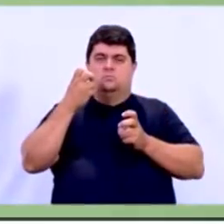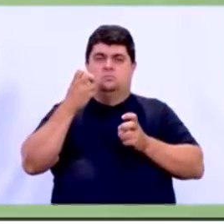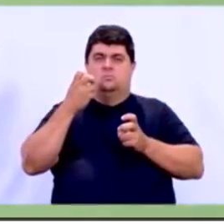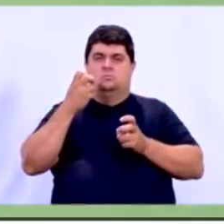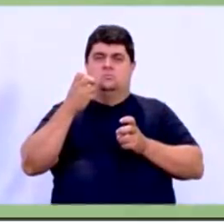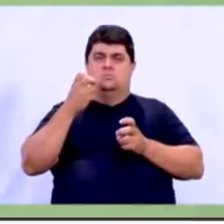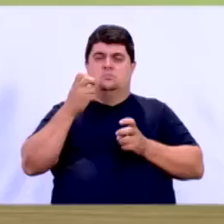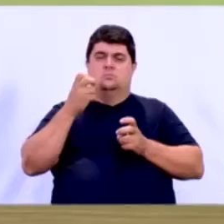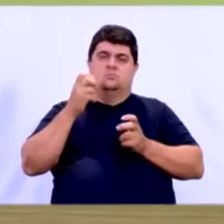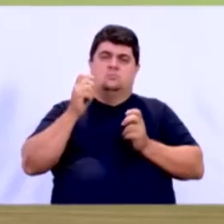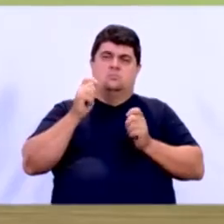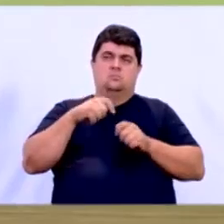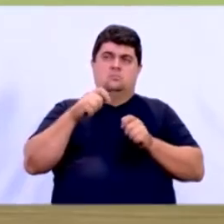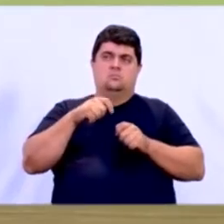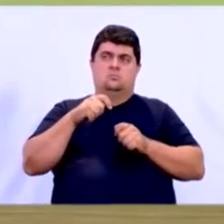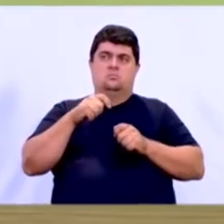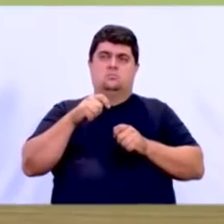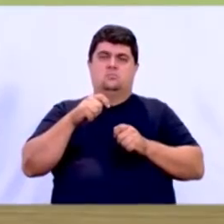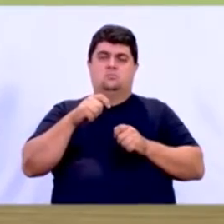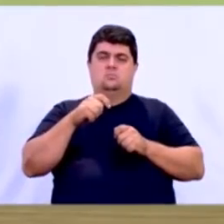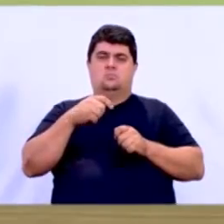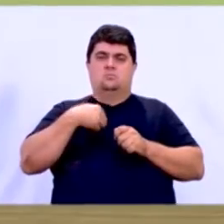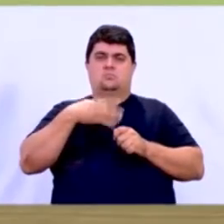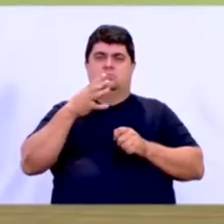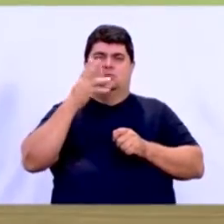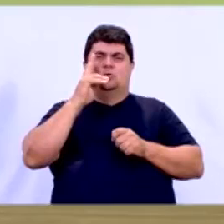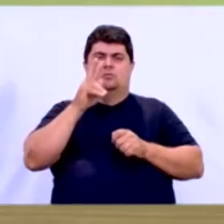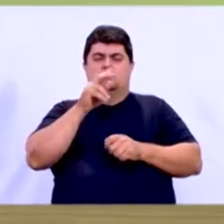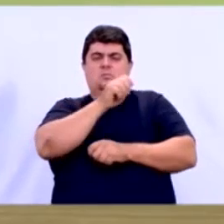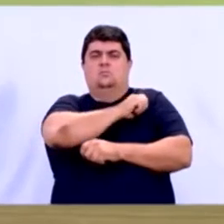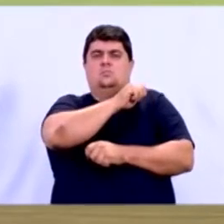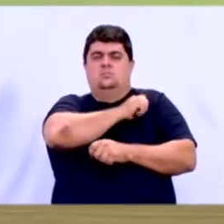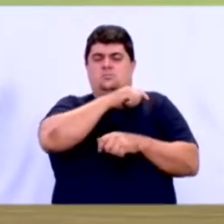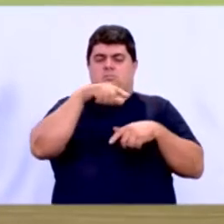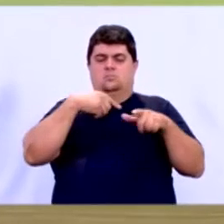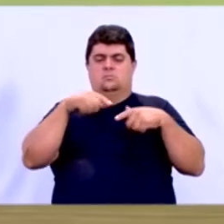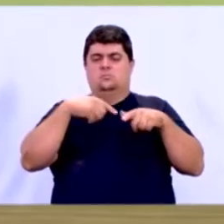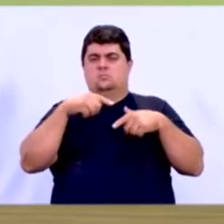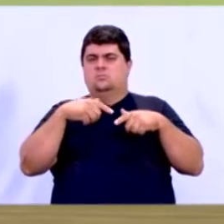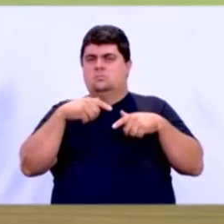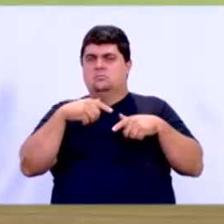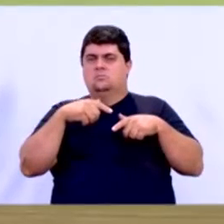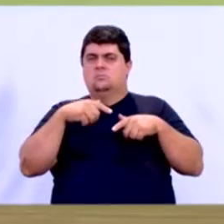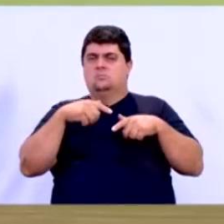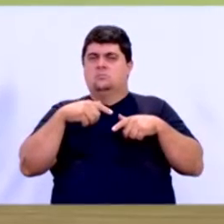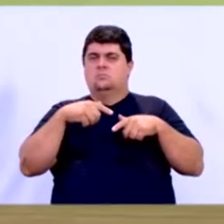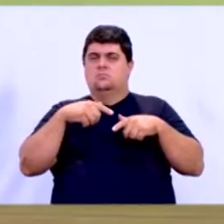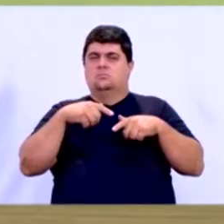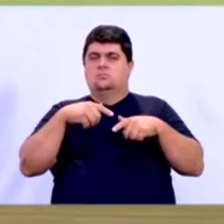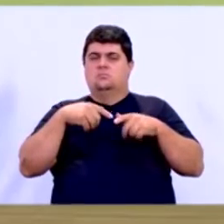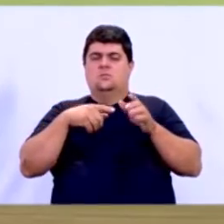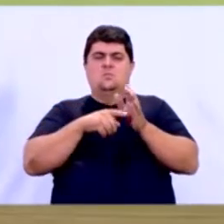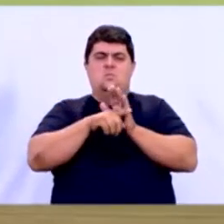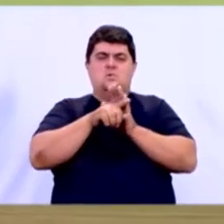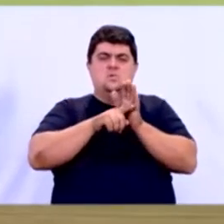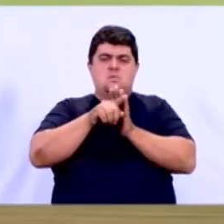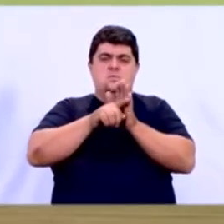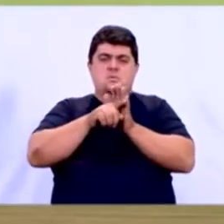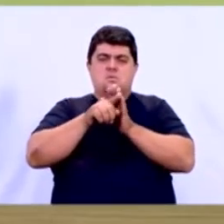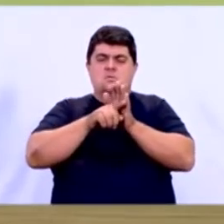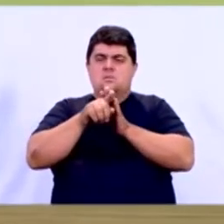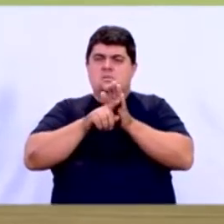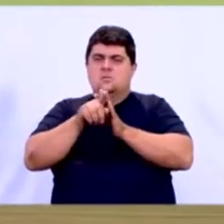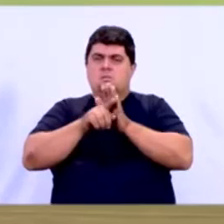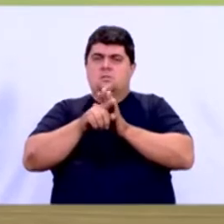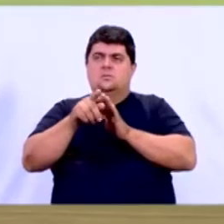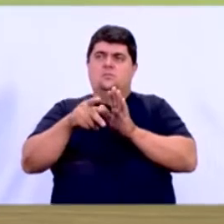tanto, mas assim... eu já vi alunos fazerem trabalhos, por exemplo, em fazer uma pesquisa de mercado